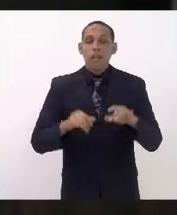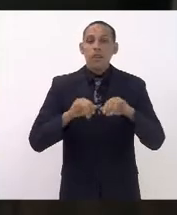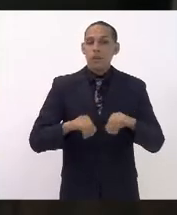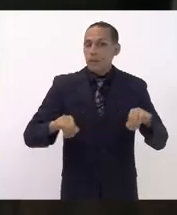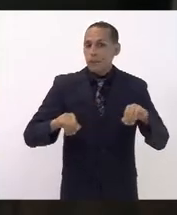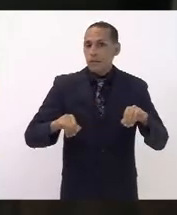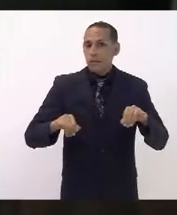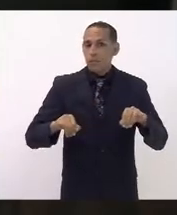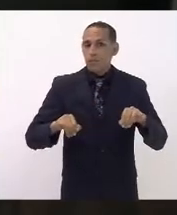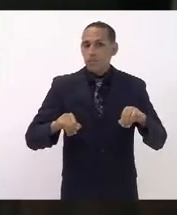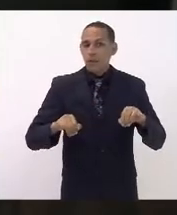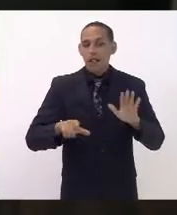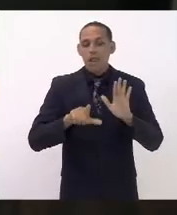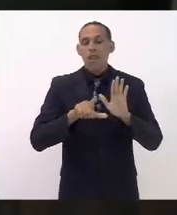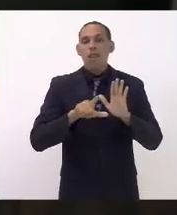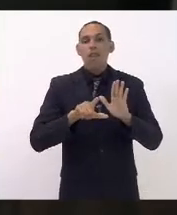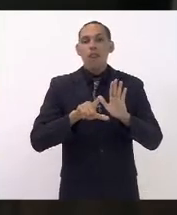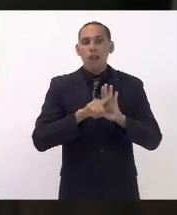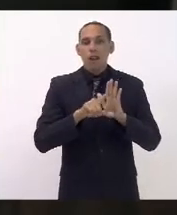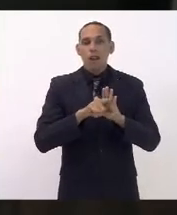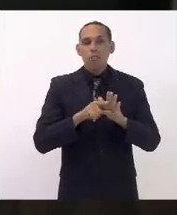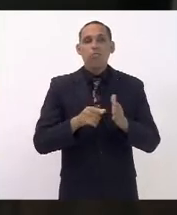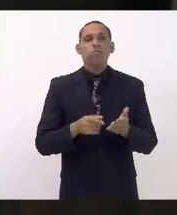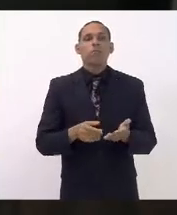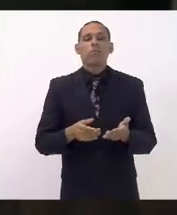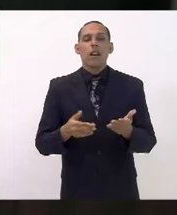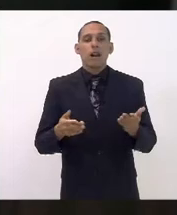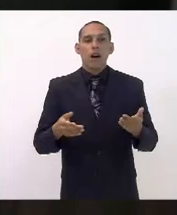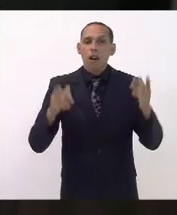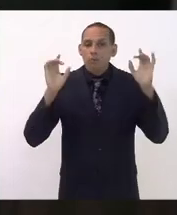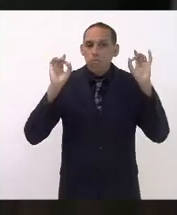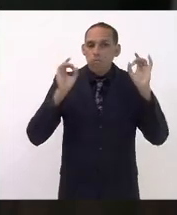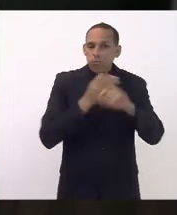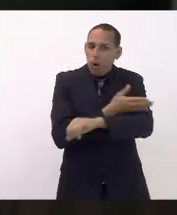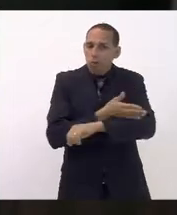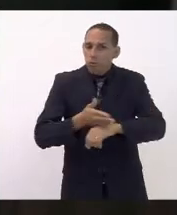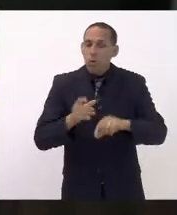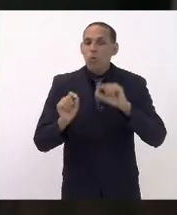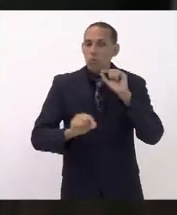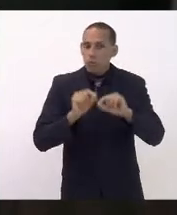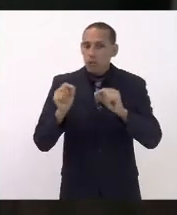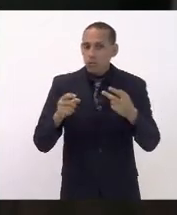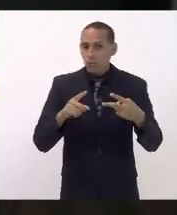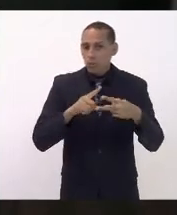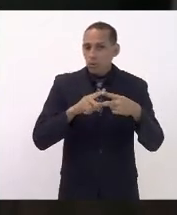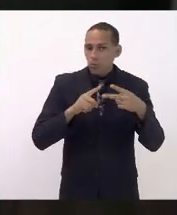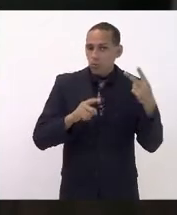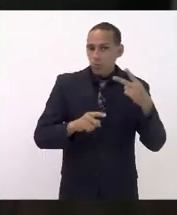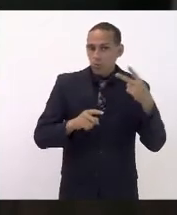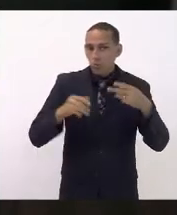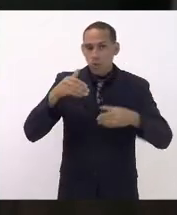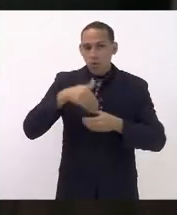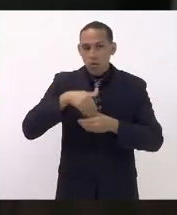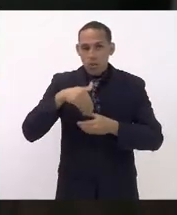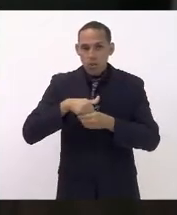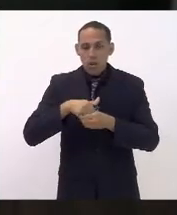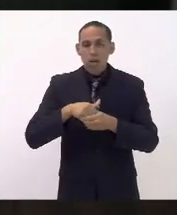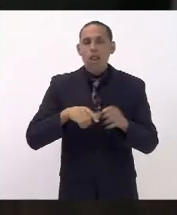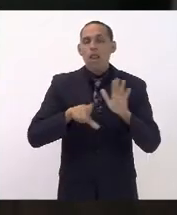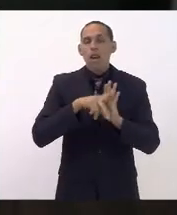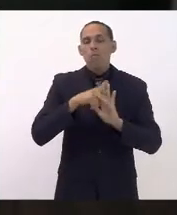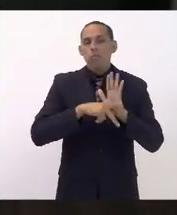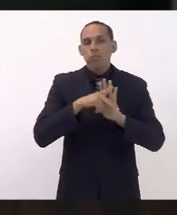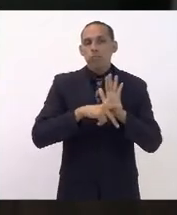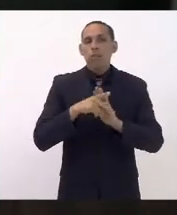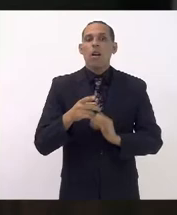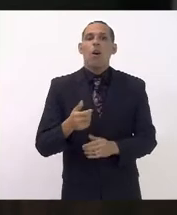Anuncio, em tramitação ordinária, em segunda discussão da ação do vencido, assim emendada. Projeto de lei 1104, a de 19,